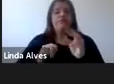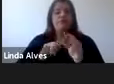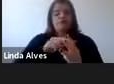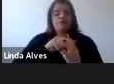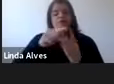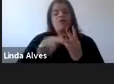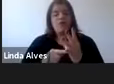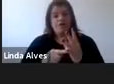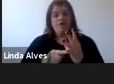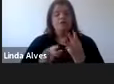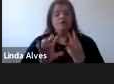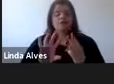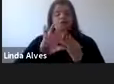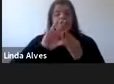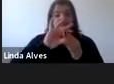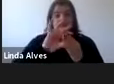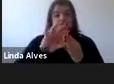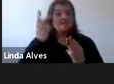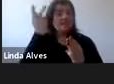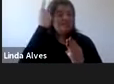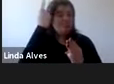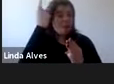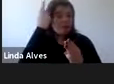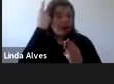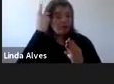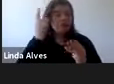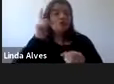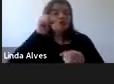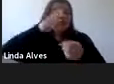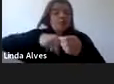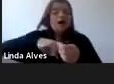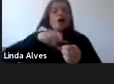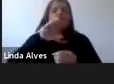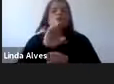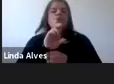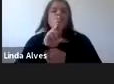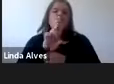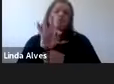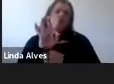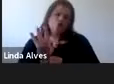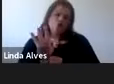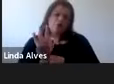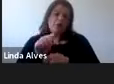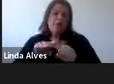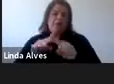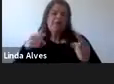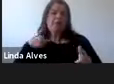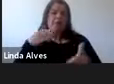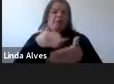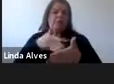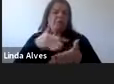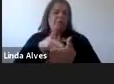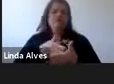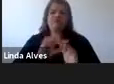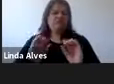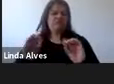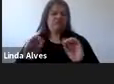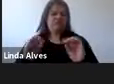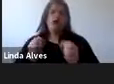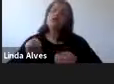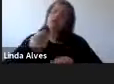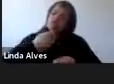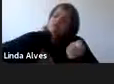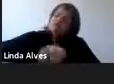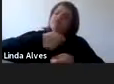filiados à CUT. Mas essa diferença de bandeira de central, digamos, nunca foi impeditivo para a gente fazer um trabalho em conjunto,